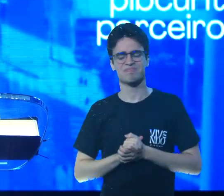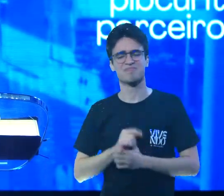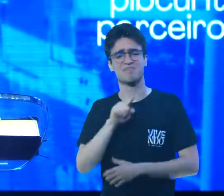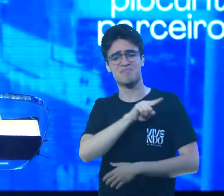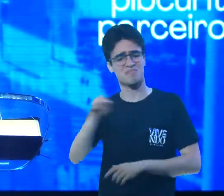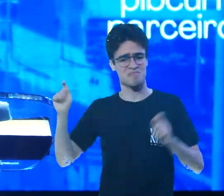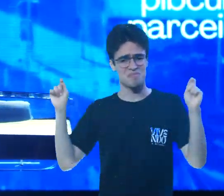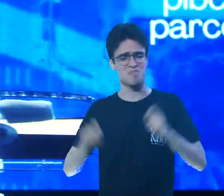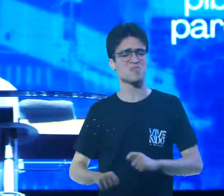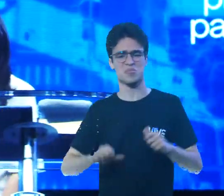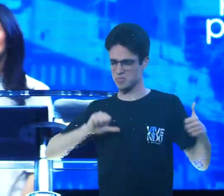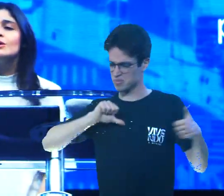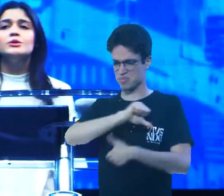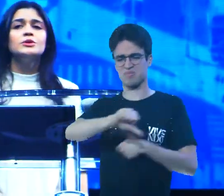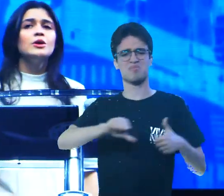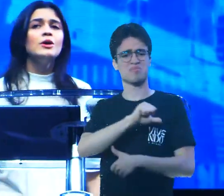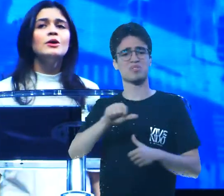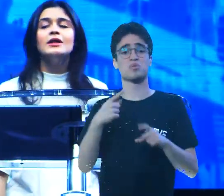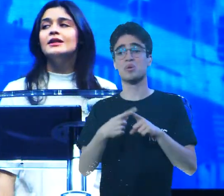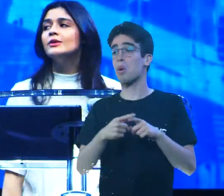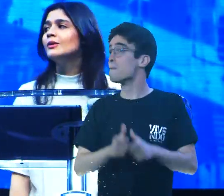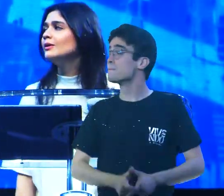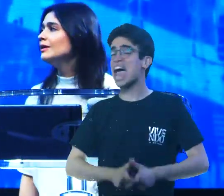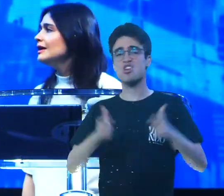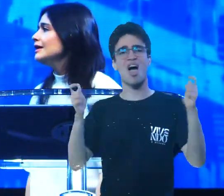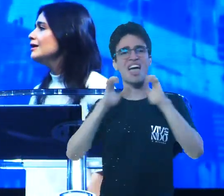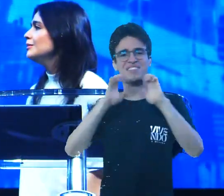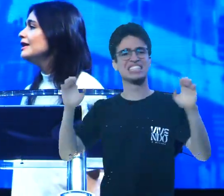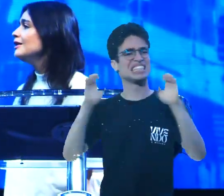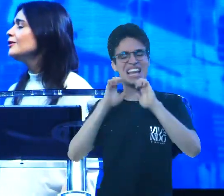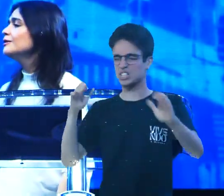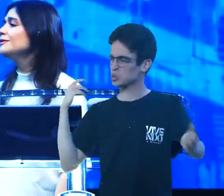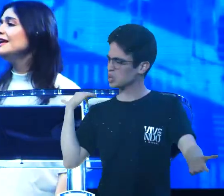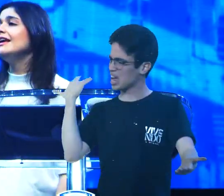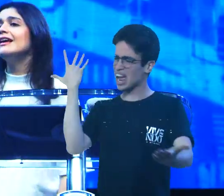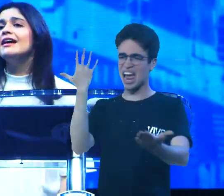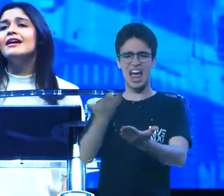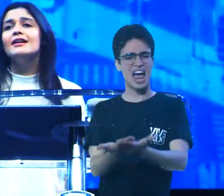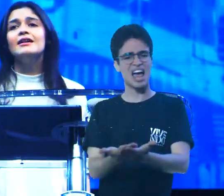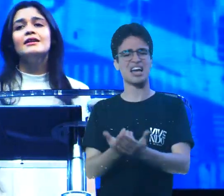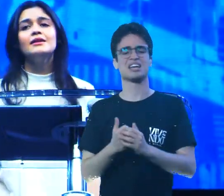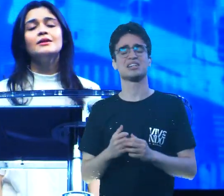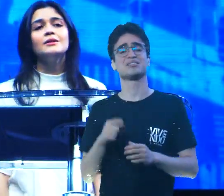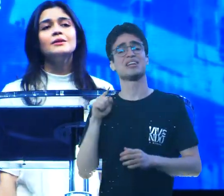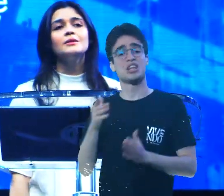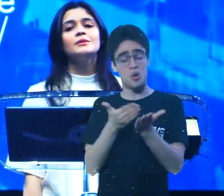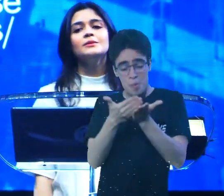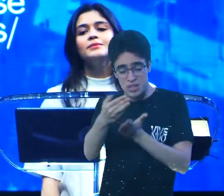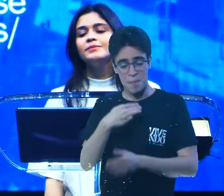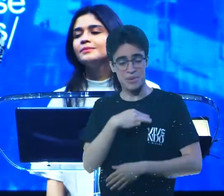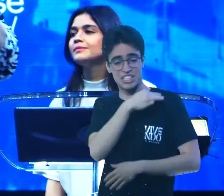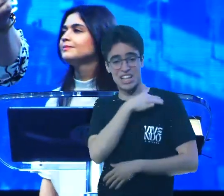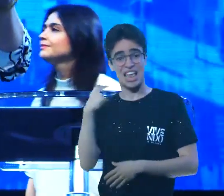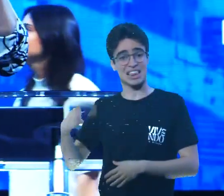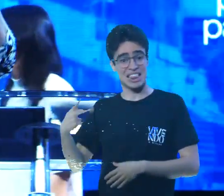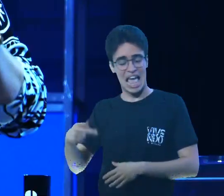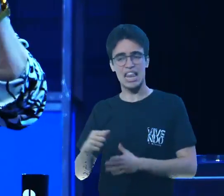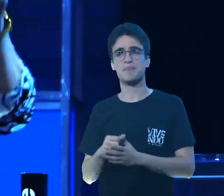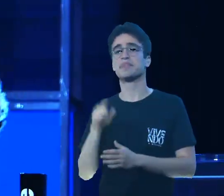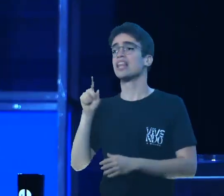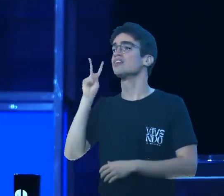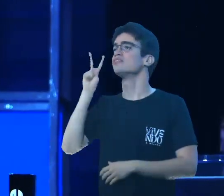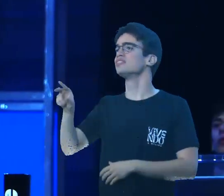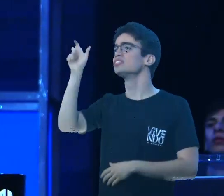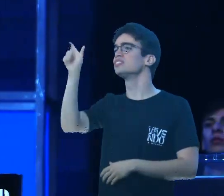Moody, um dos maiores evangelistas de todos os tempos, no início do seu ministério estava ouvindo um